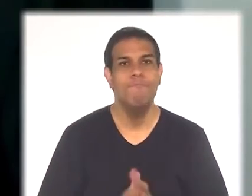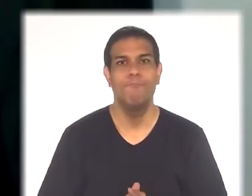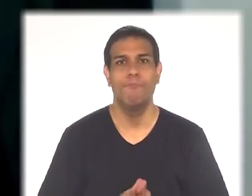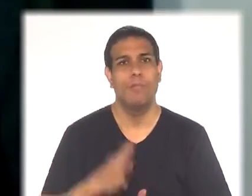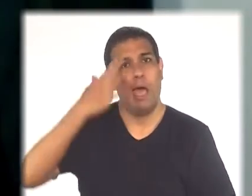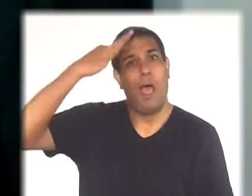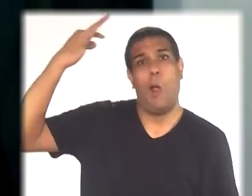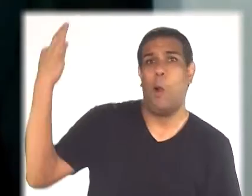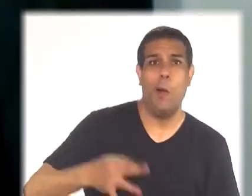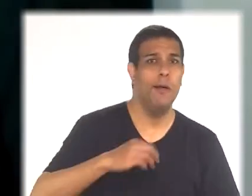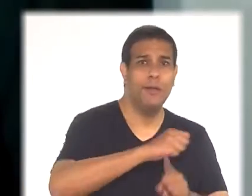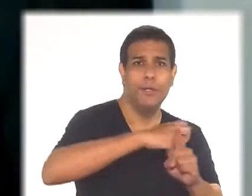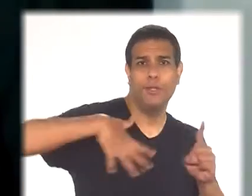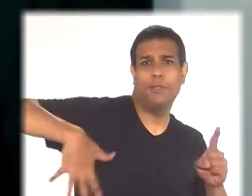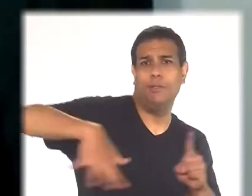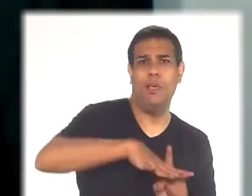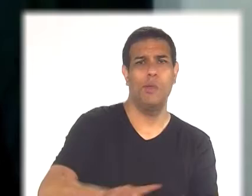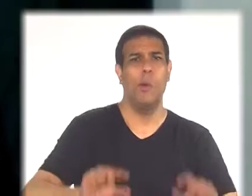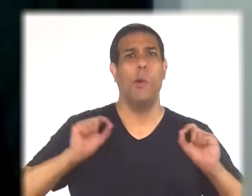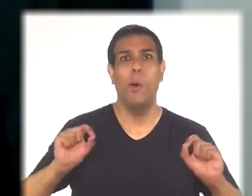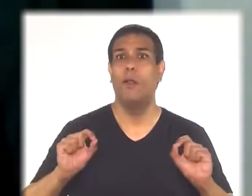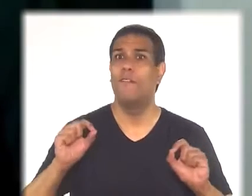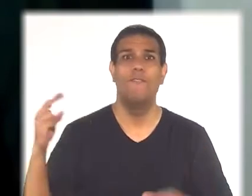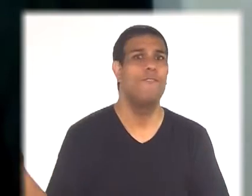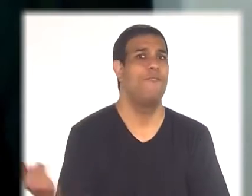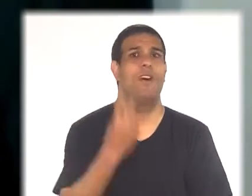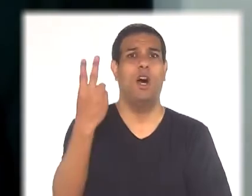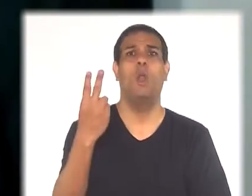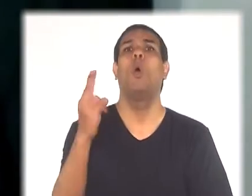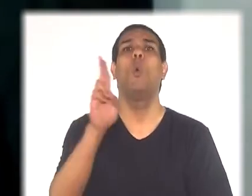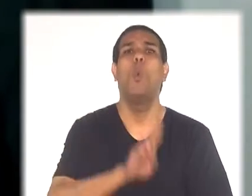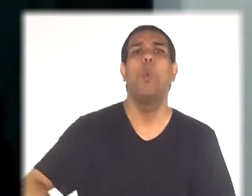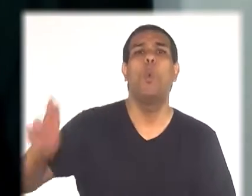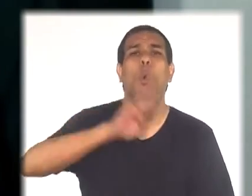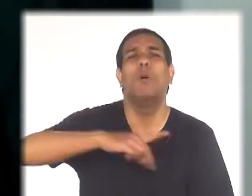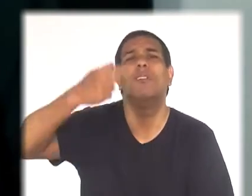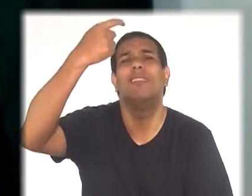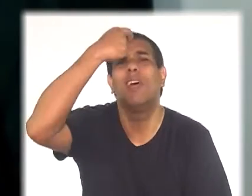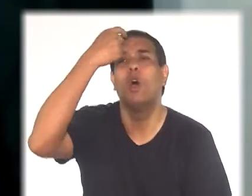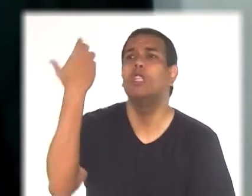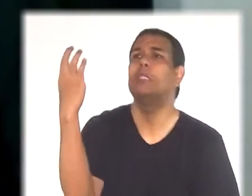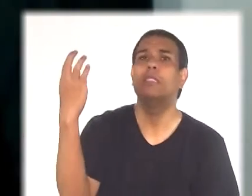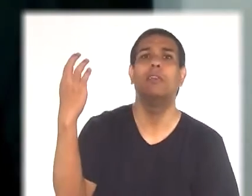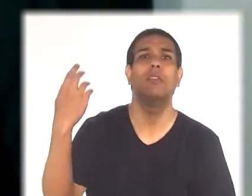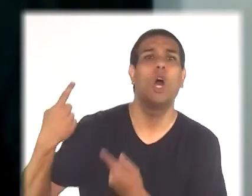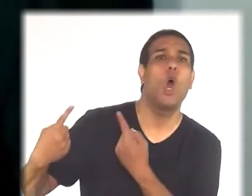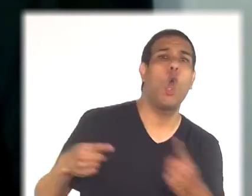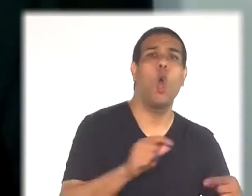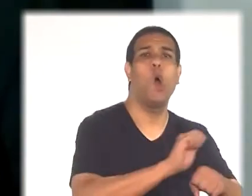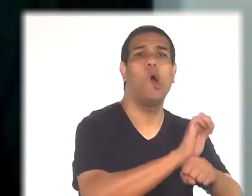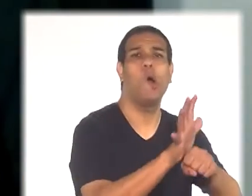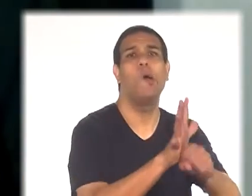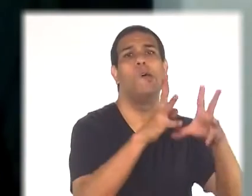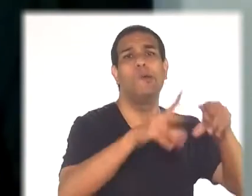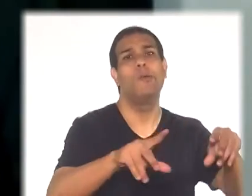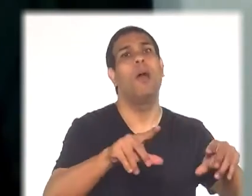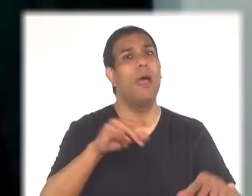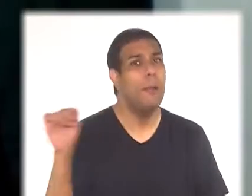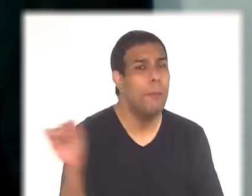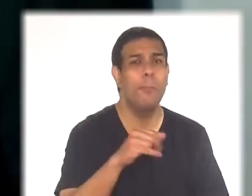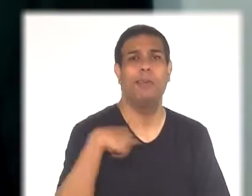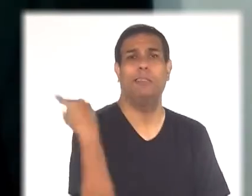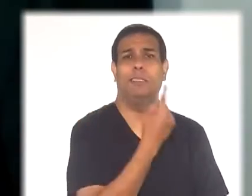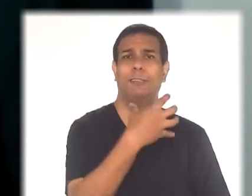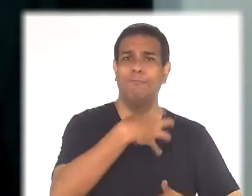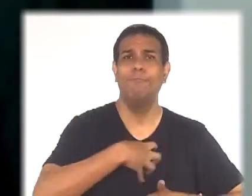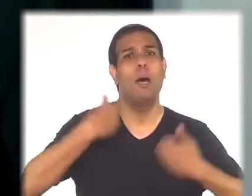mas o reconhecimento da sociedade do valor do uso do conhecimento científico no enfrentamento da pandemia. Isso é